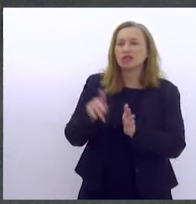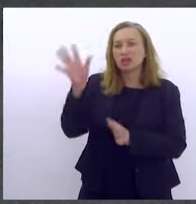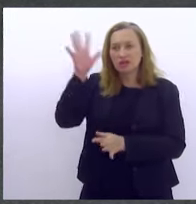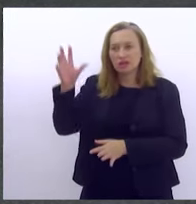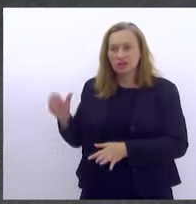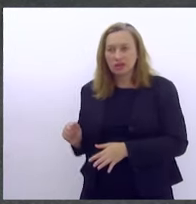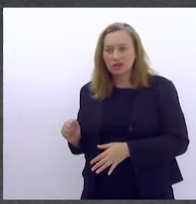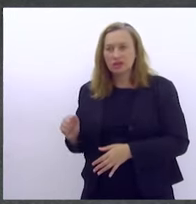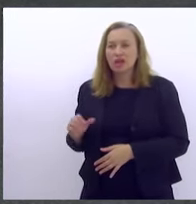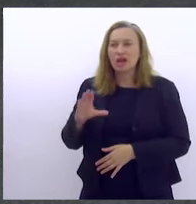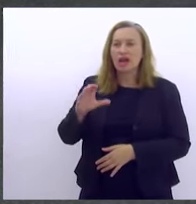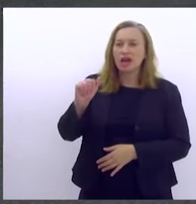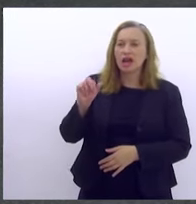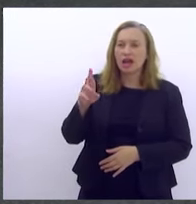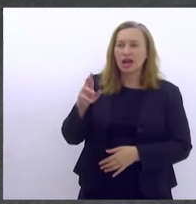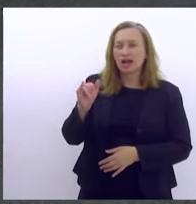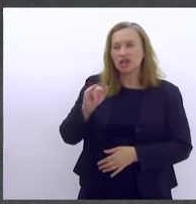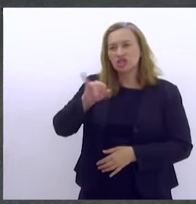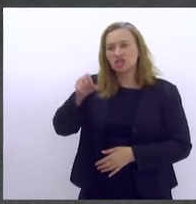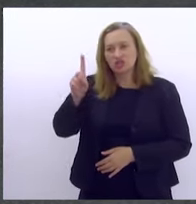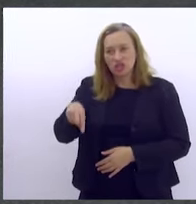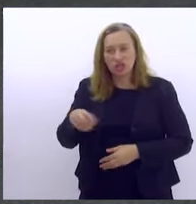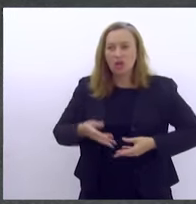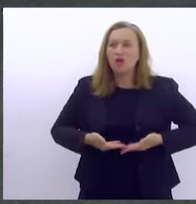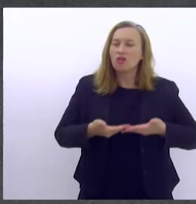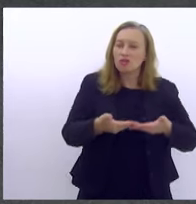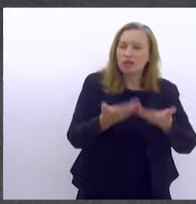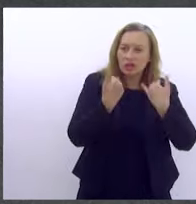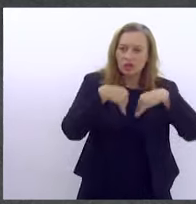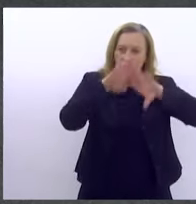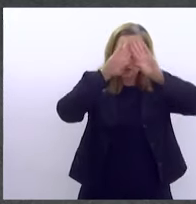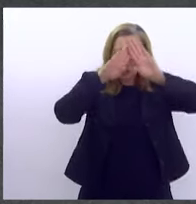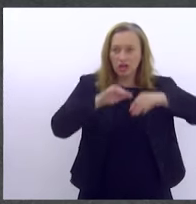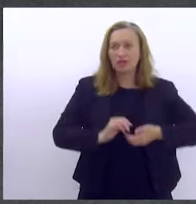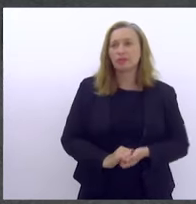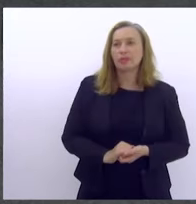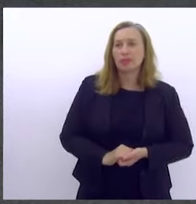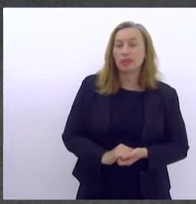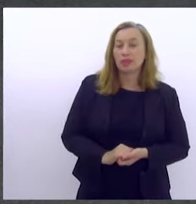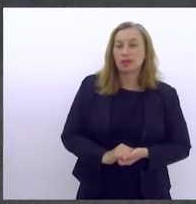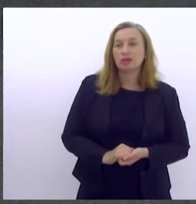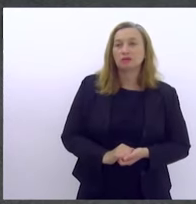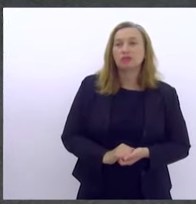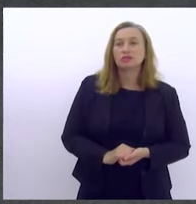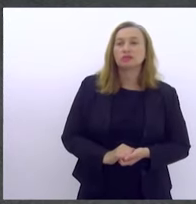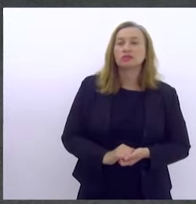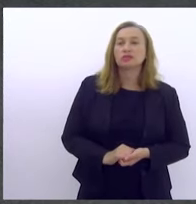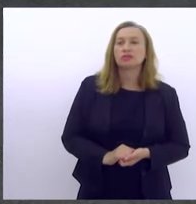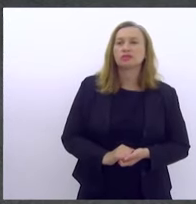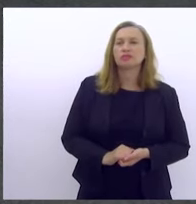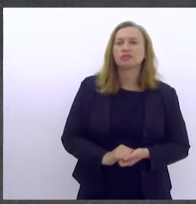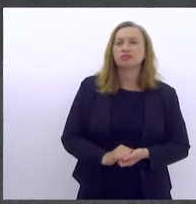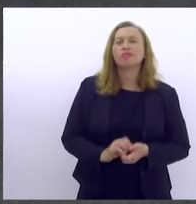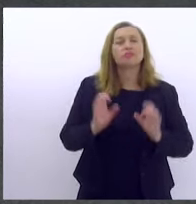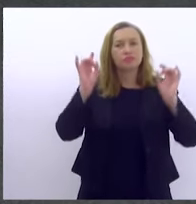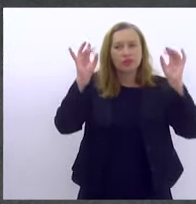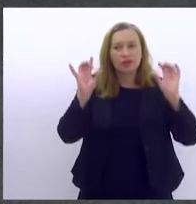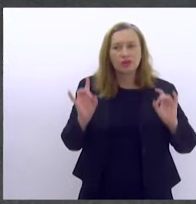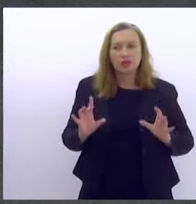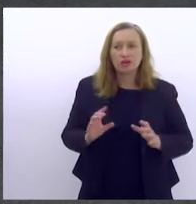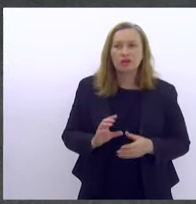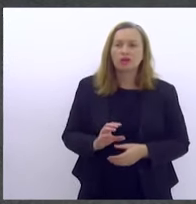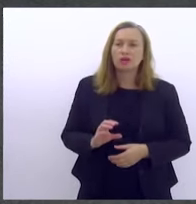não sabe, o acarajé é uma oferta ao orixá. Ela é uma oferta à maioria dos orixás, especialmente